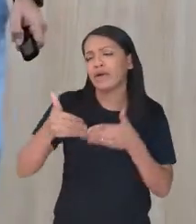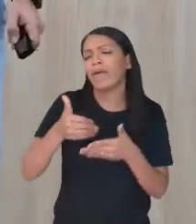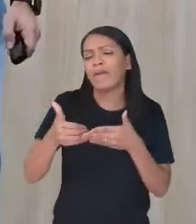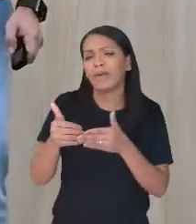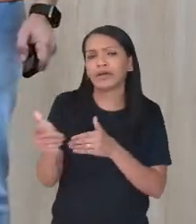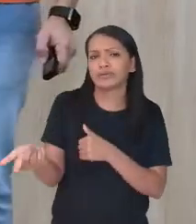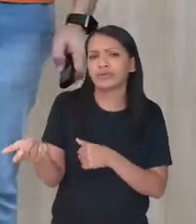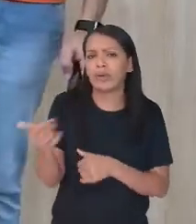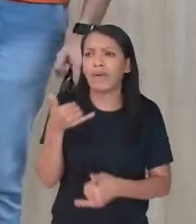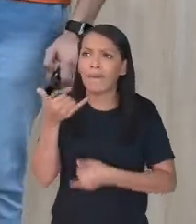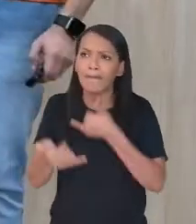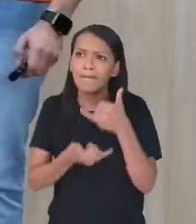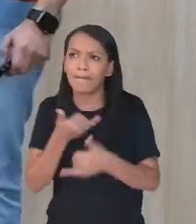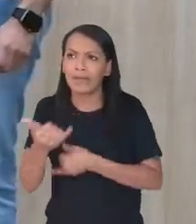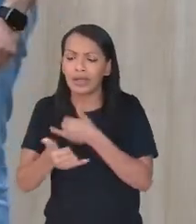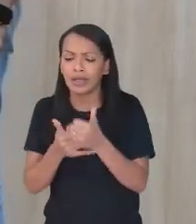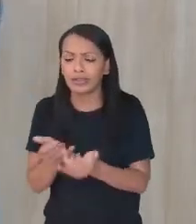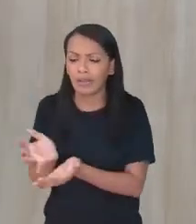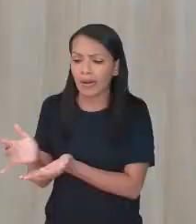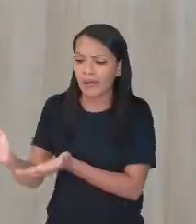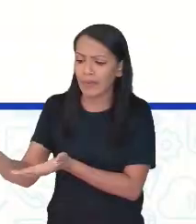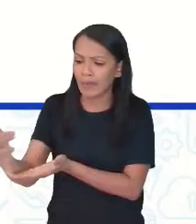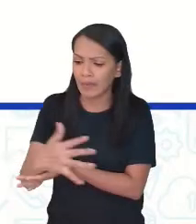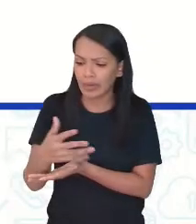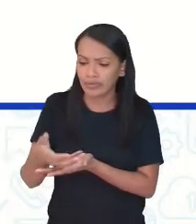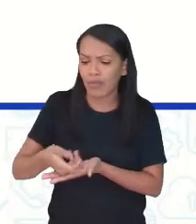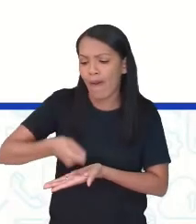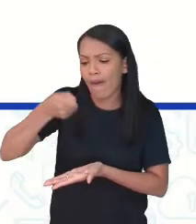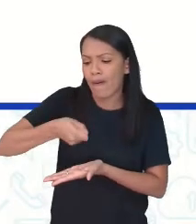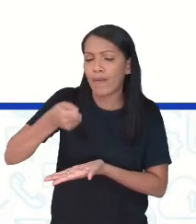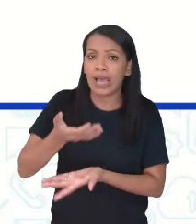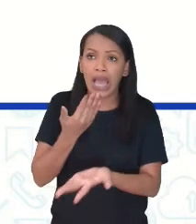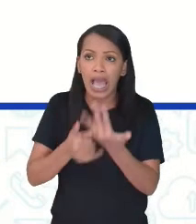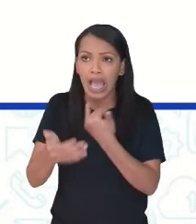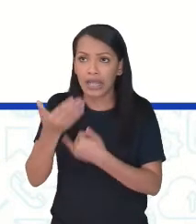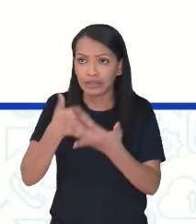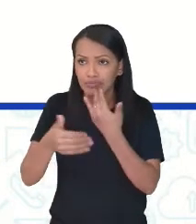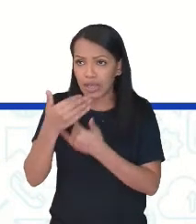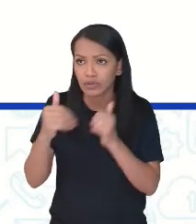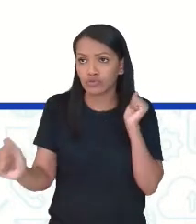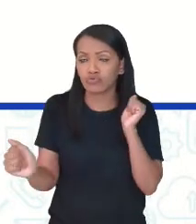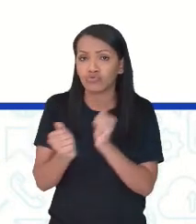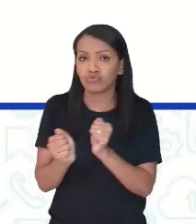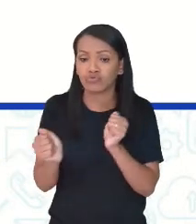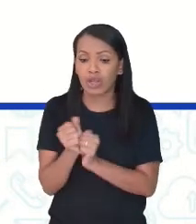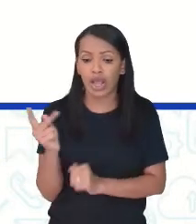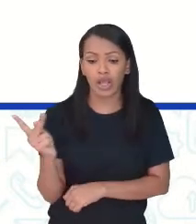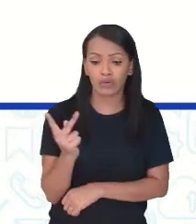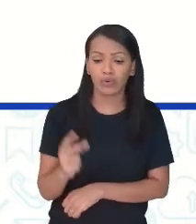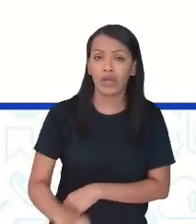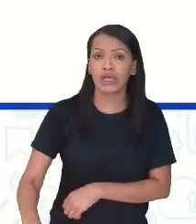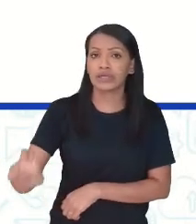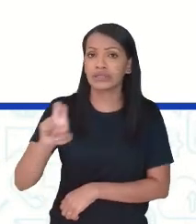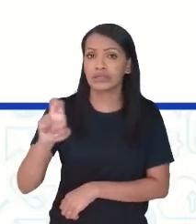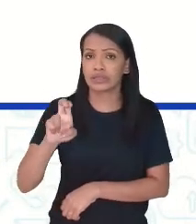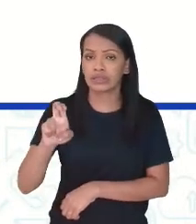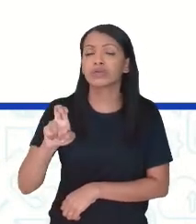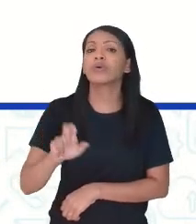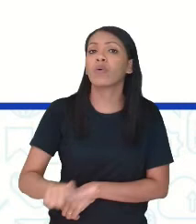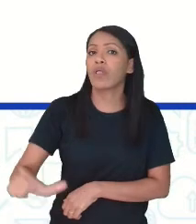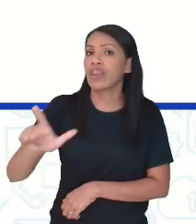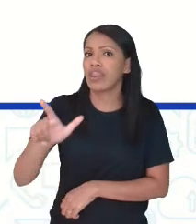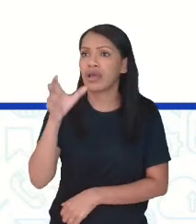aí 55 litros de leite para a doação. Sabendo que Lara arrecadou 15